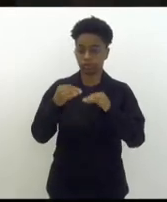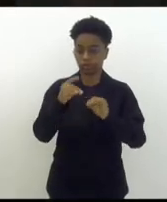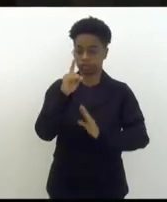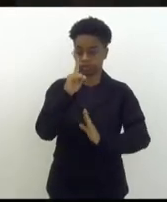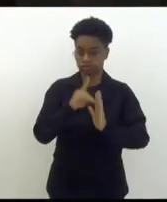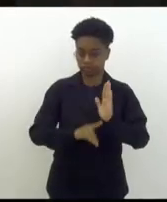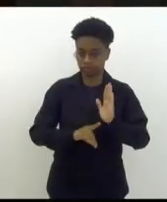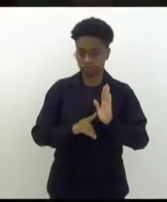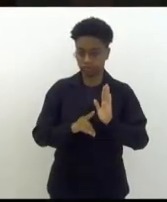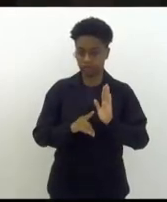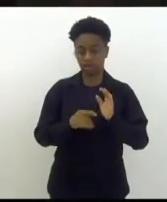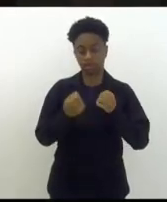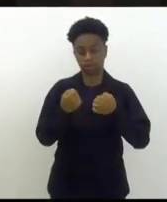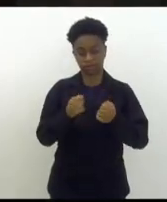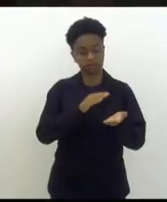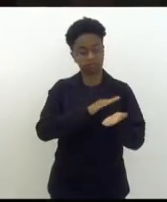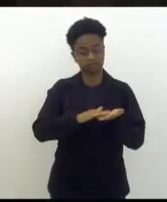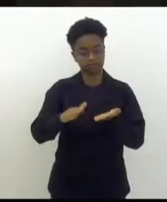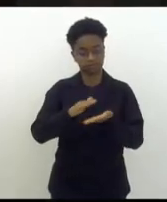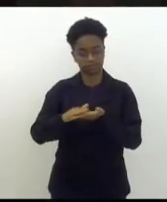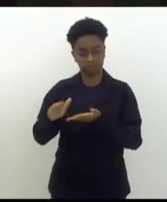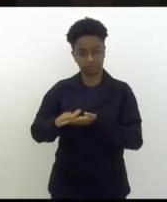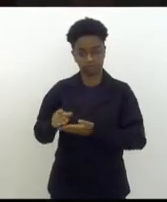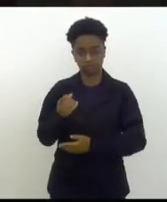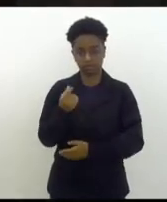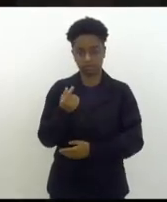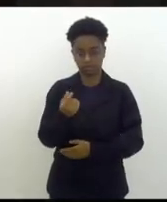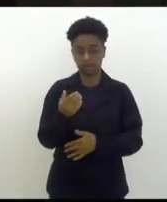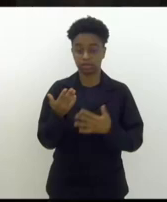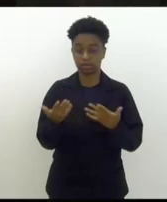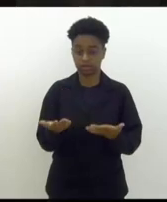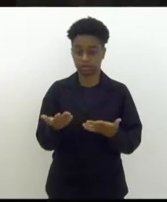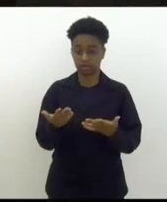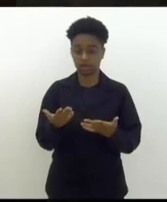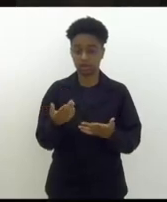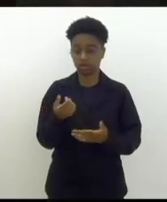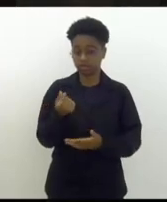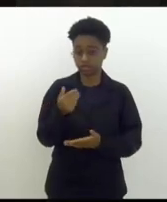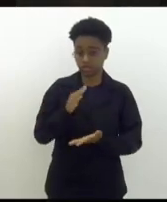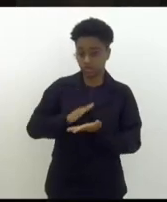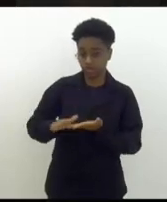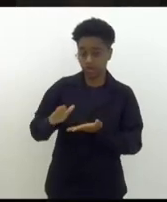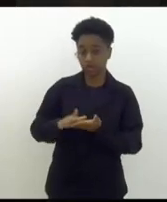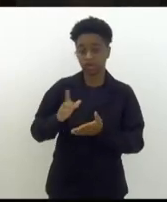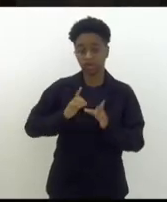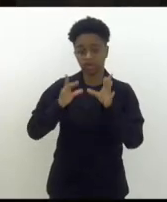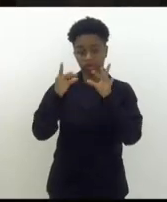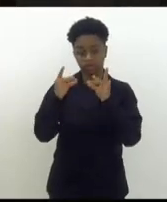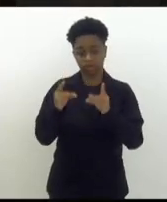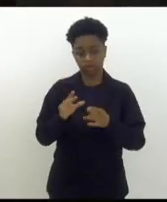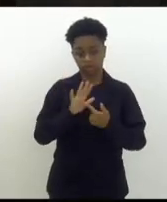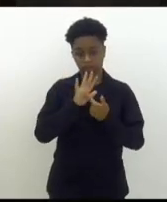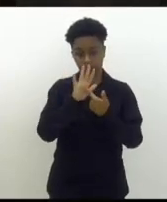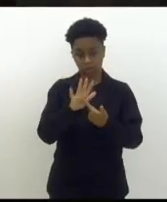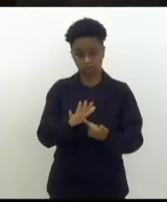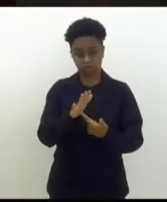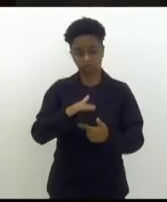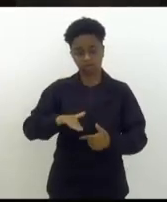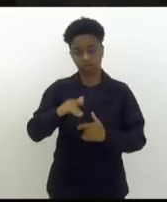geram custos e esses custos estão Discriminados na peça